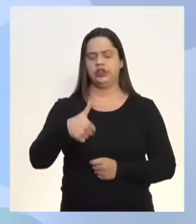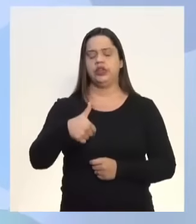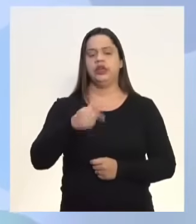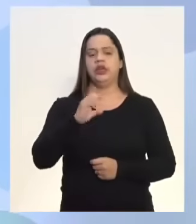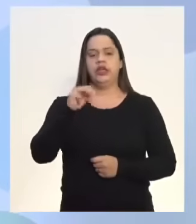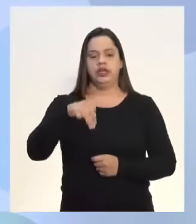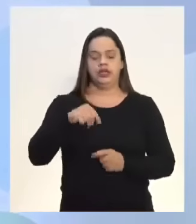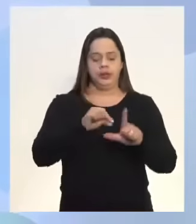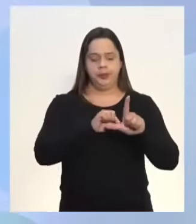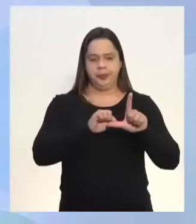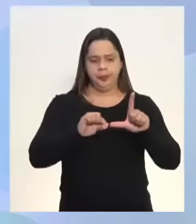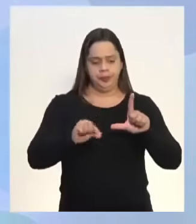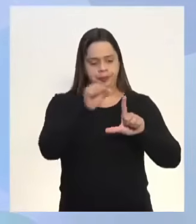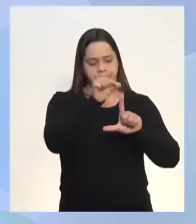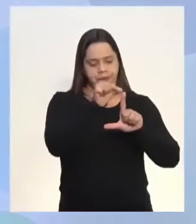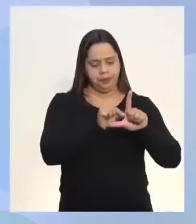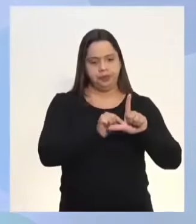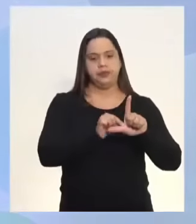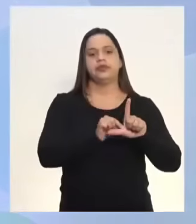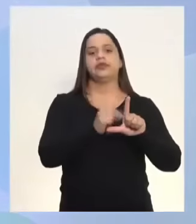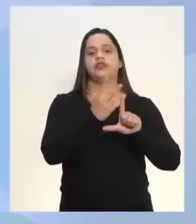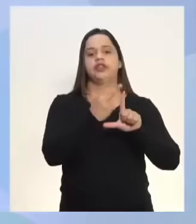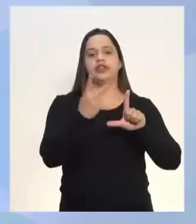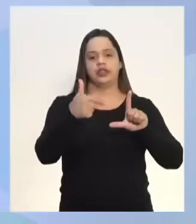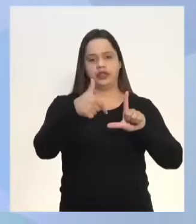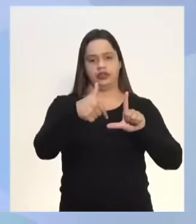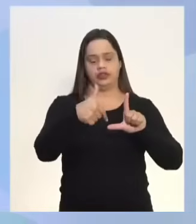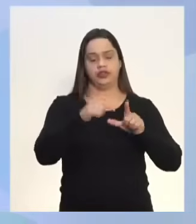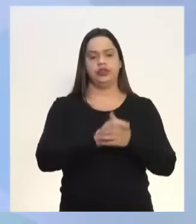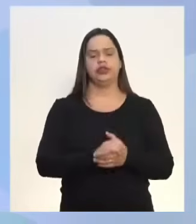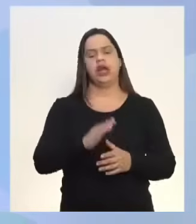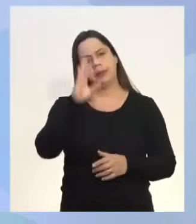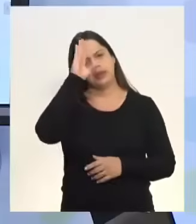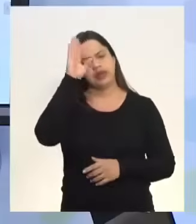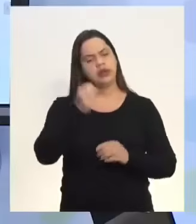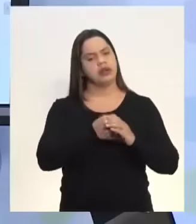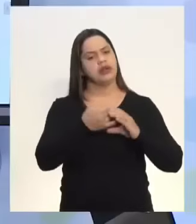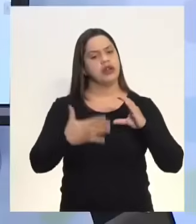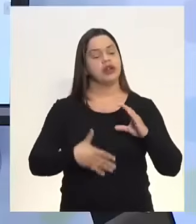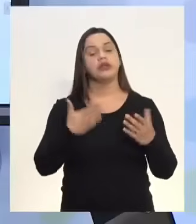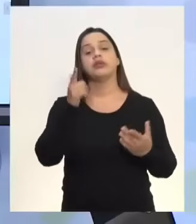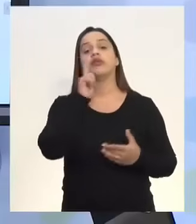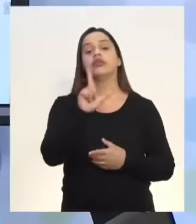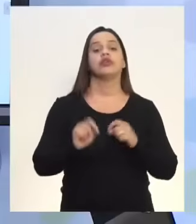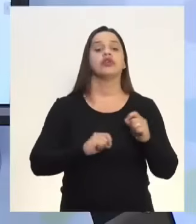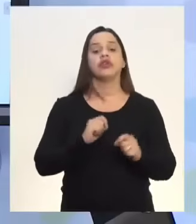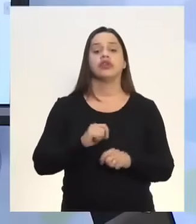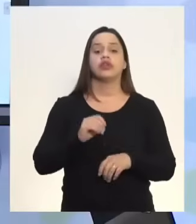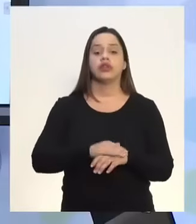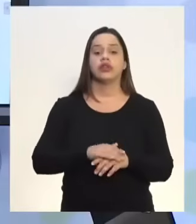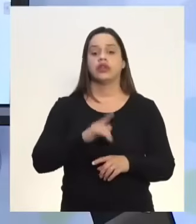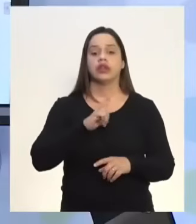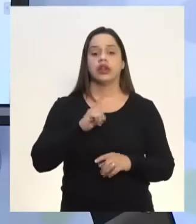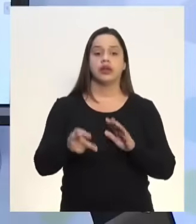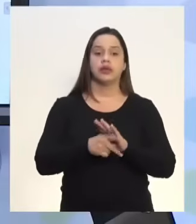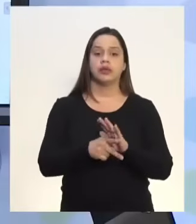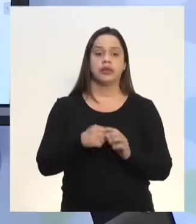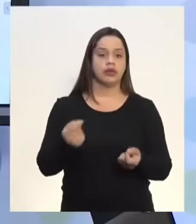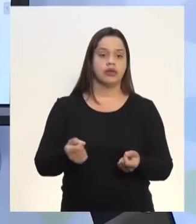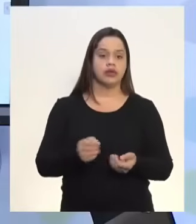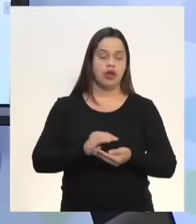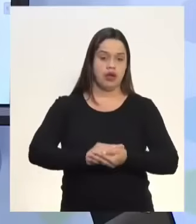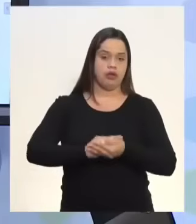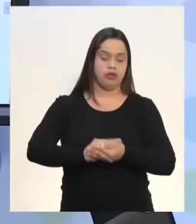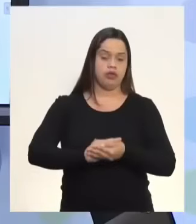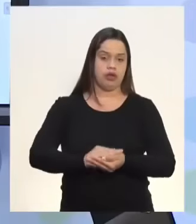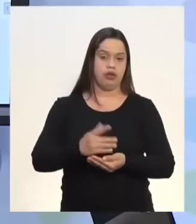tá? Então eu construí 27 centímetros. Qual que é a principal característica para ele funcionar como um dado